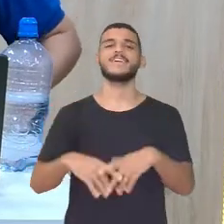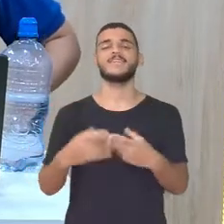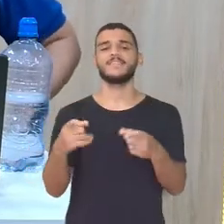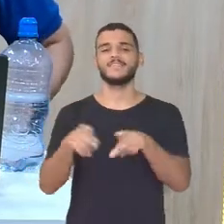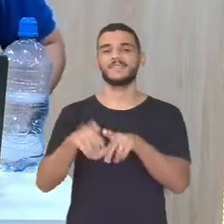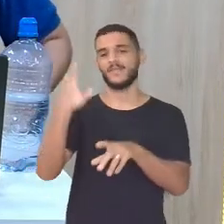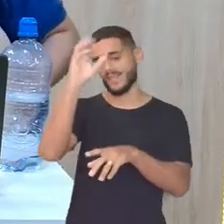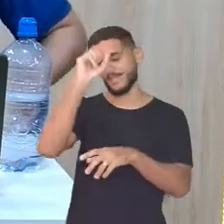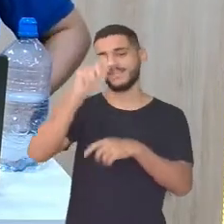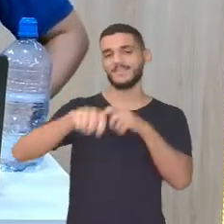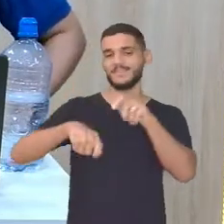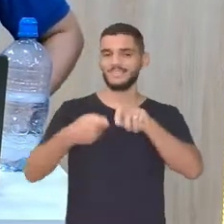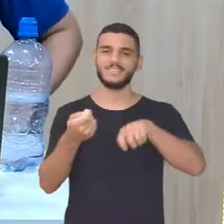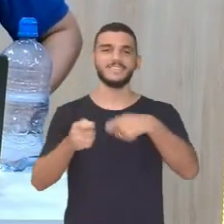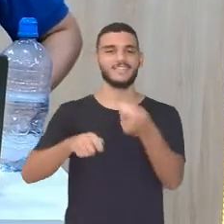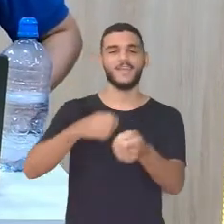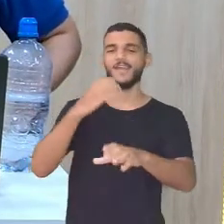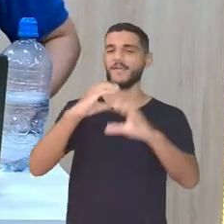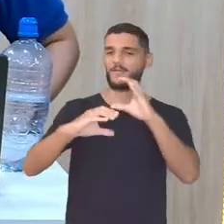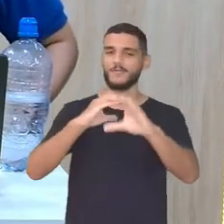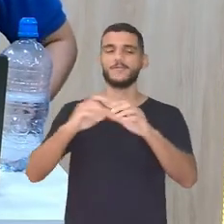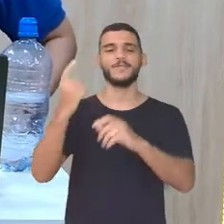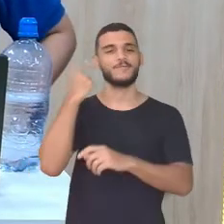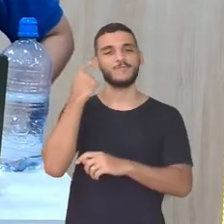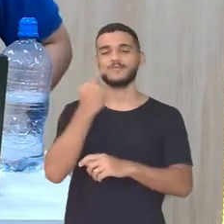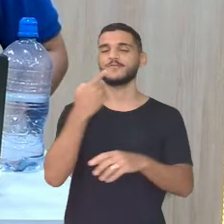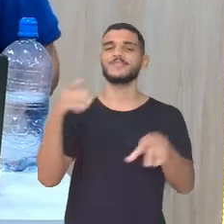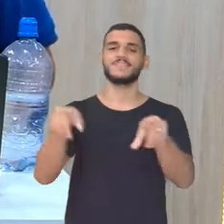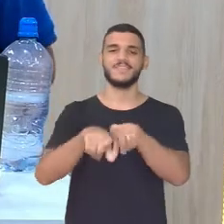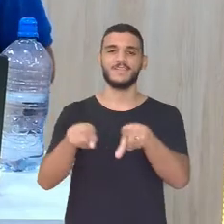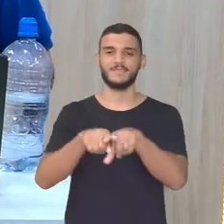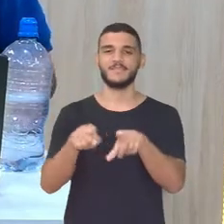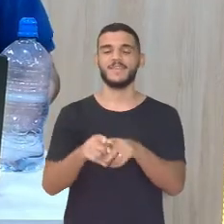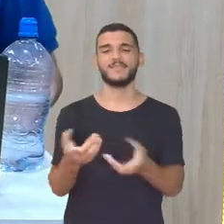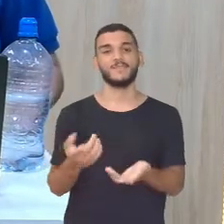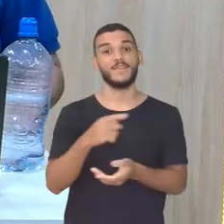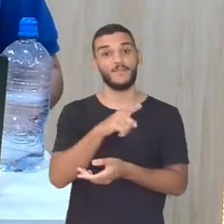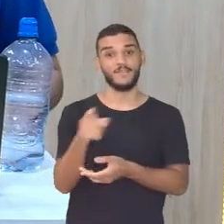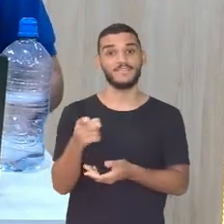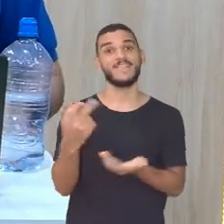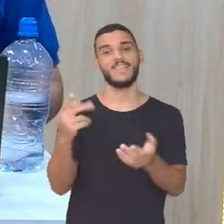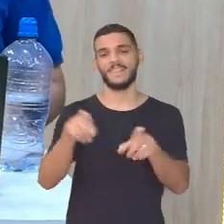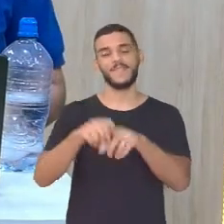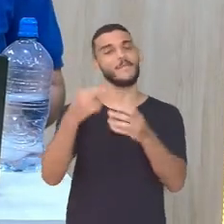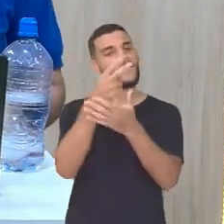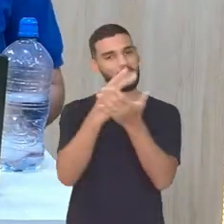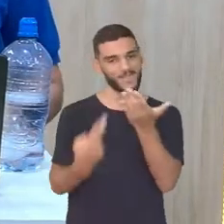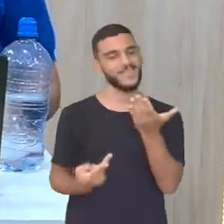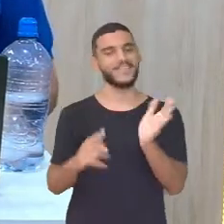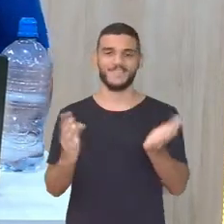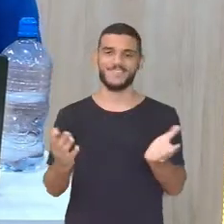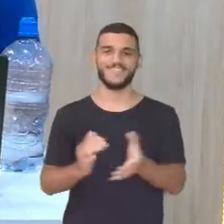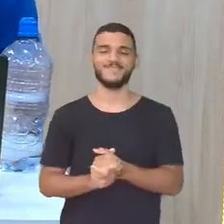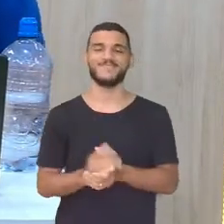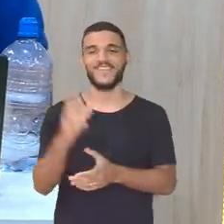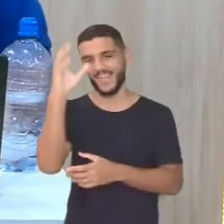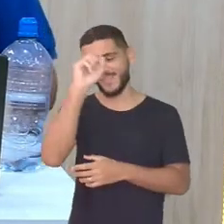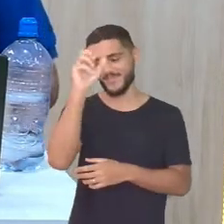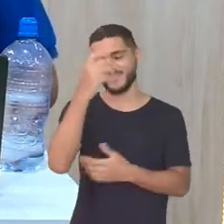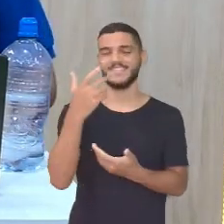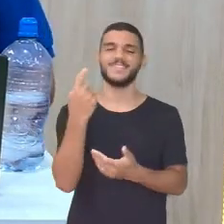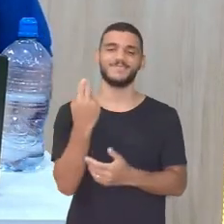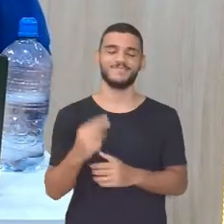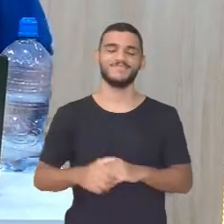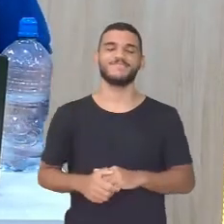sinais, né? Para se comunicar com os surdos também. Quem sabe você não se torna bilíngue também, né? Vai aprendendo, aos pouquinhos a gente vai